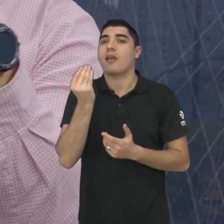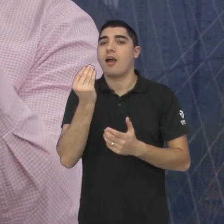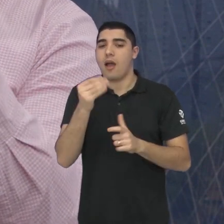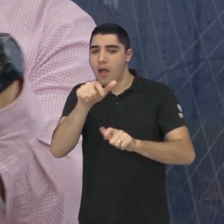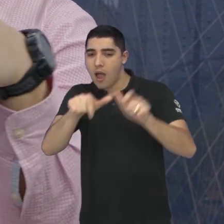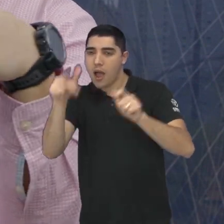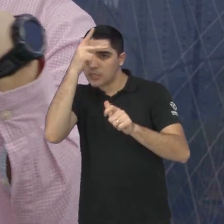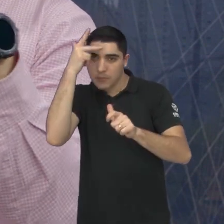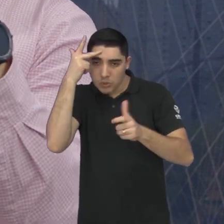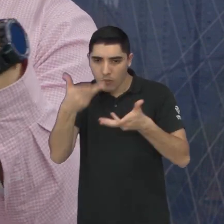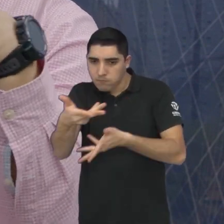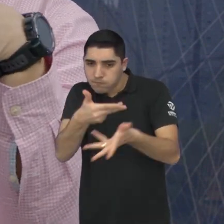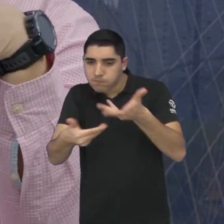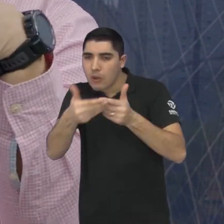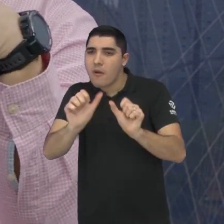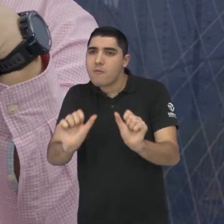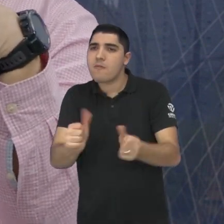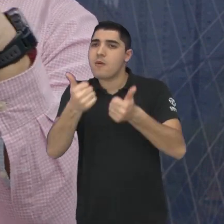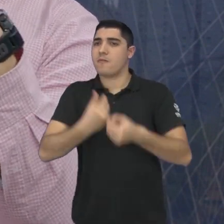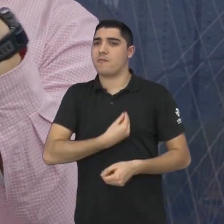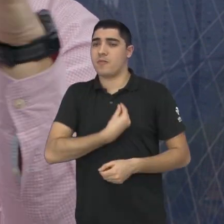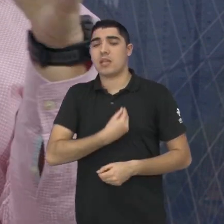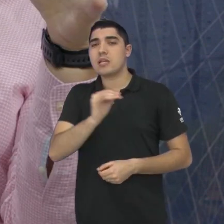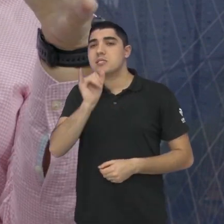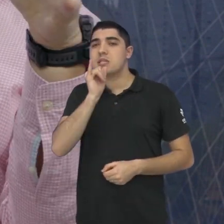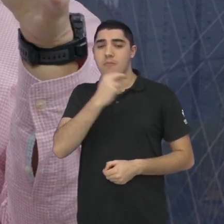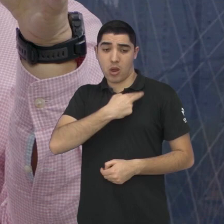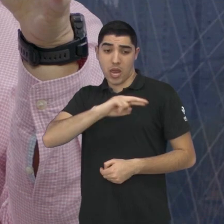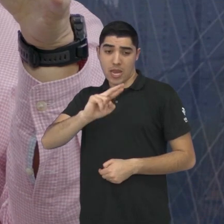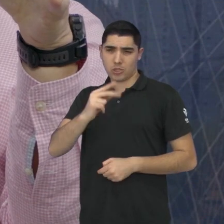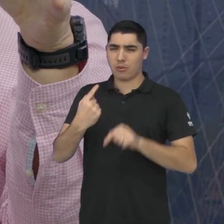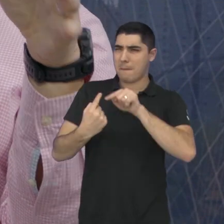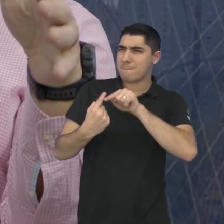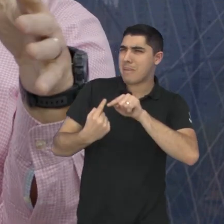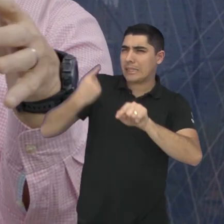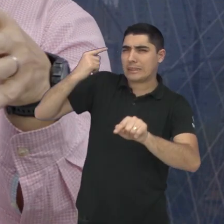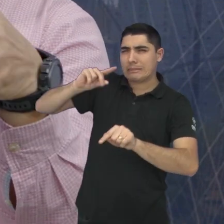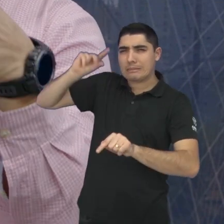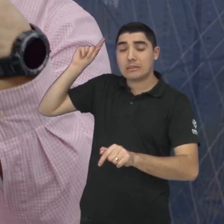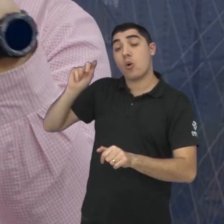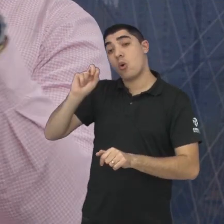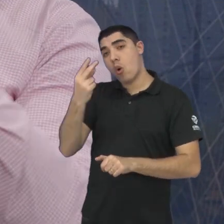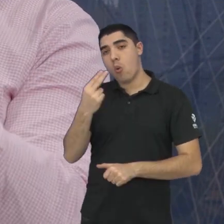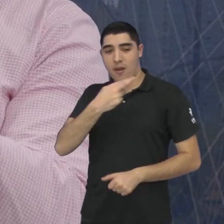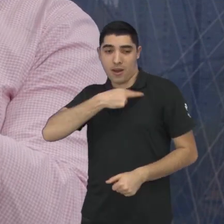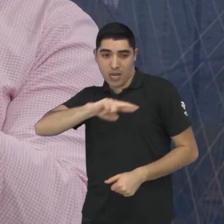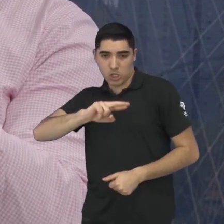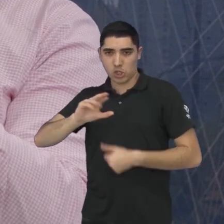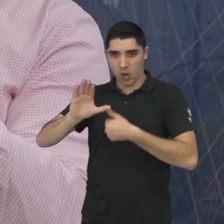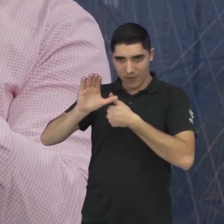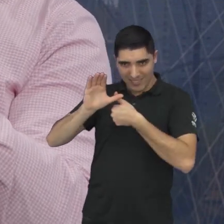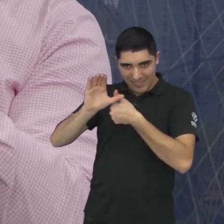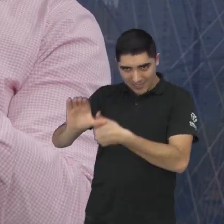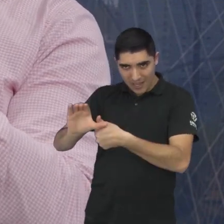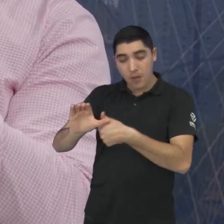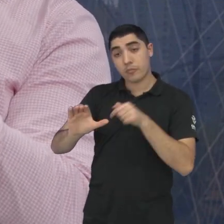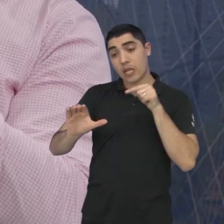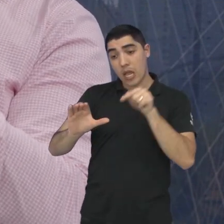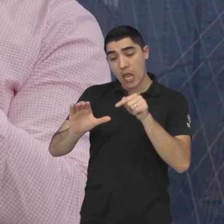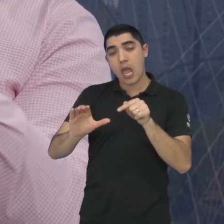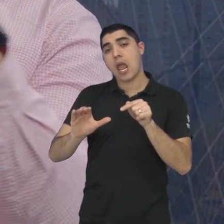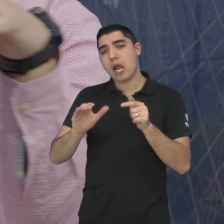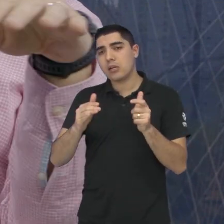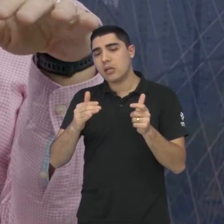de convivência dos seres humanos, né? Se você olhar as religiões antigas e as religiões cristãs, elas